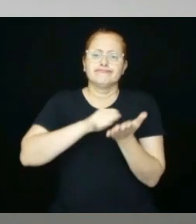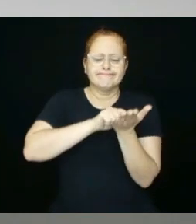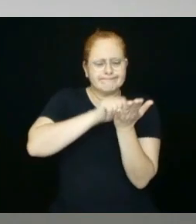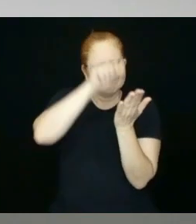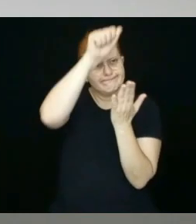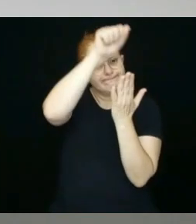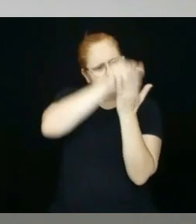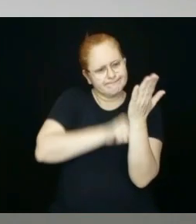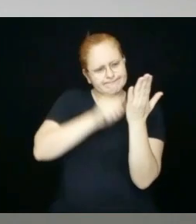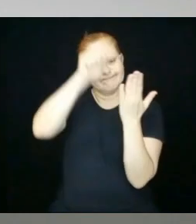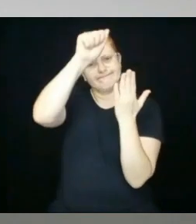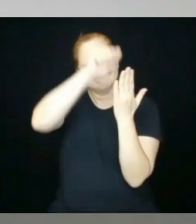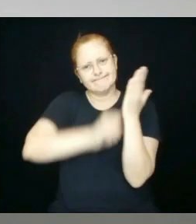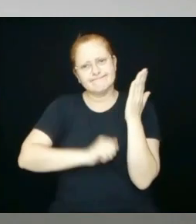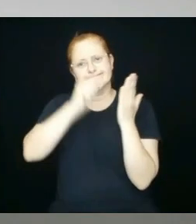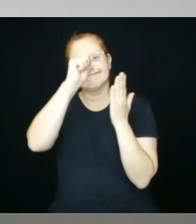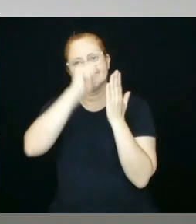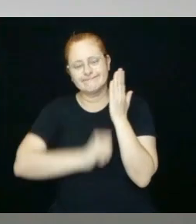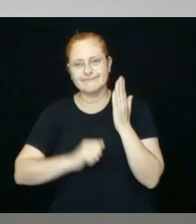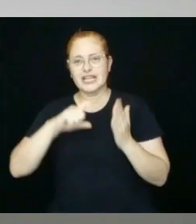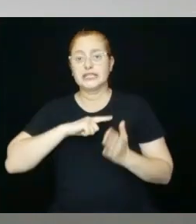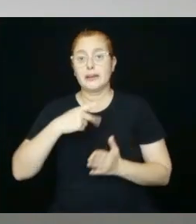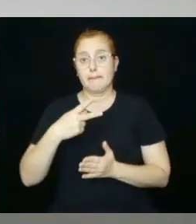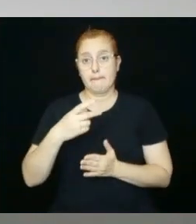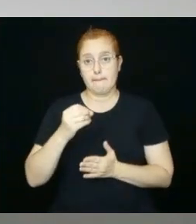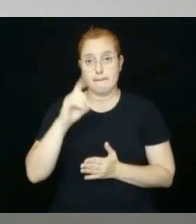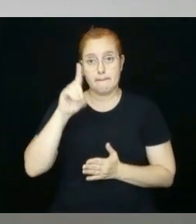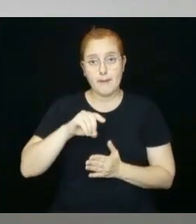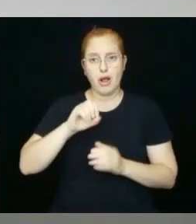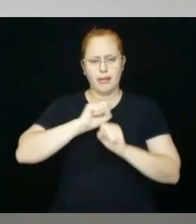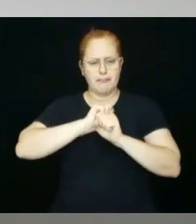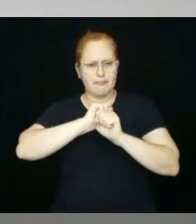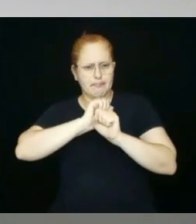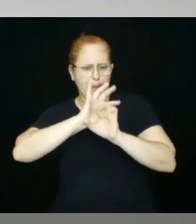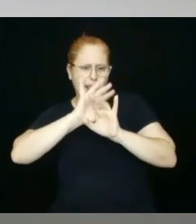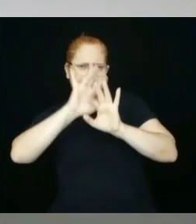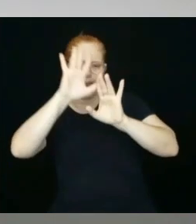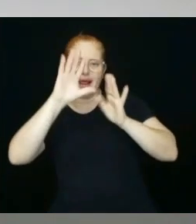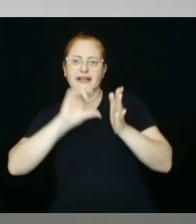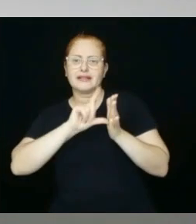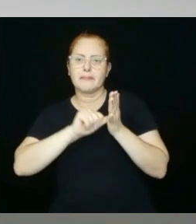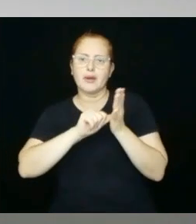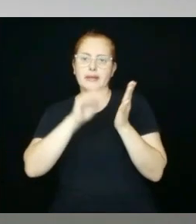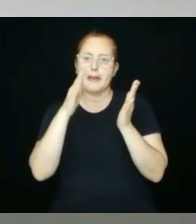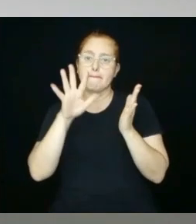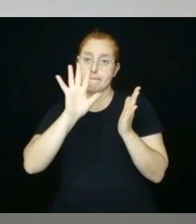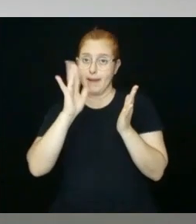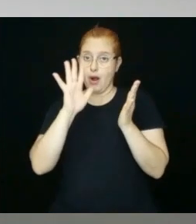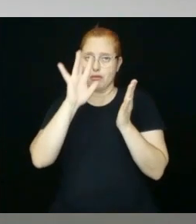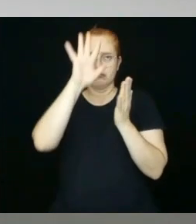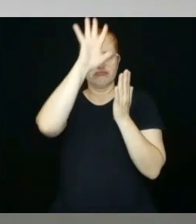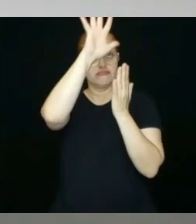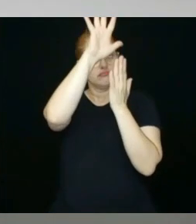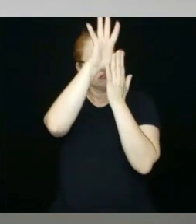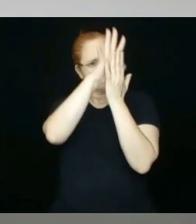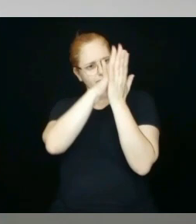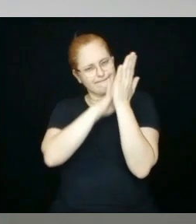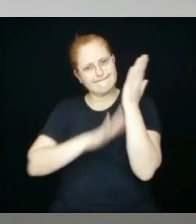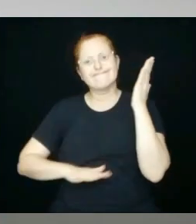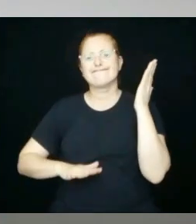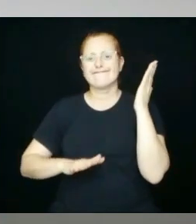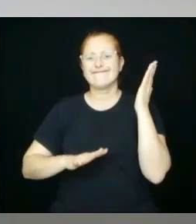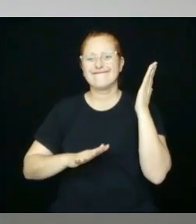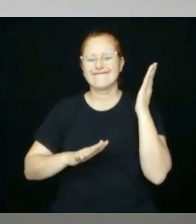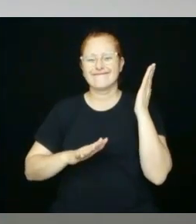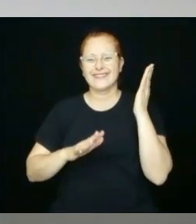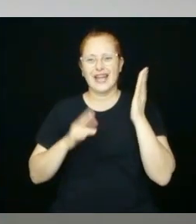esfregando a barra de carvão a gente fica com aquele pó espalhado e depois eu passo a mão assim e vem esse preto ali aveludado. Tu deixou